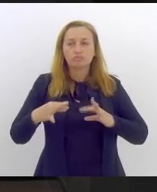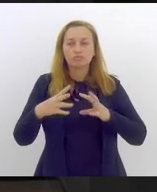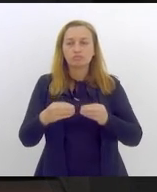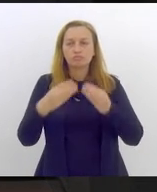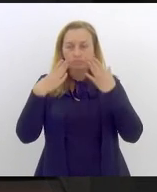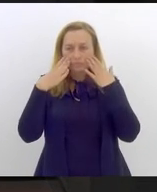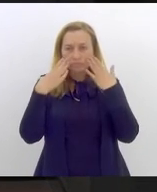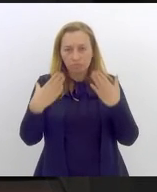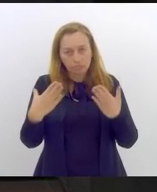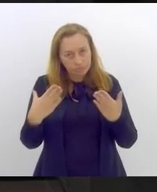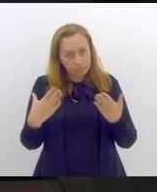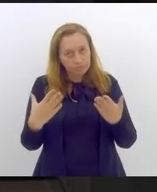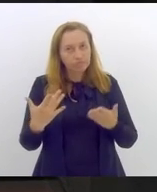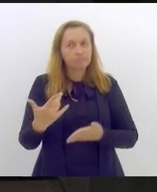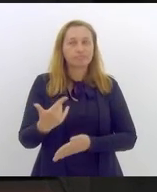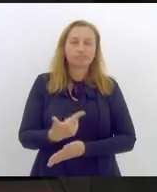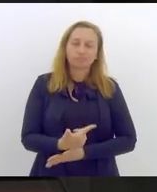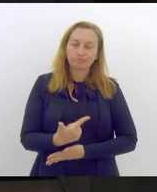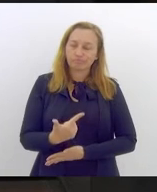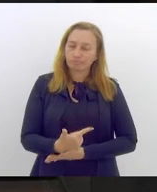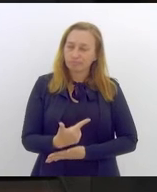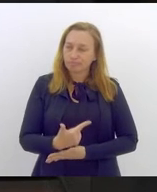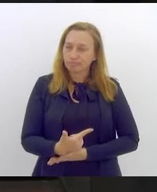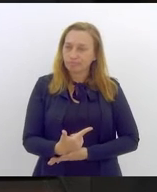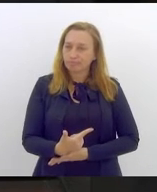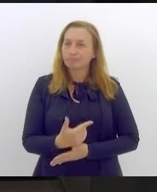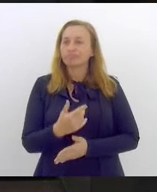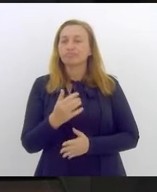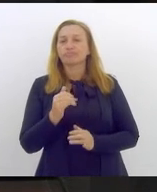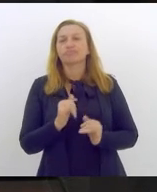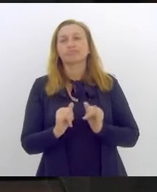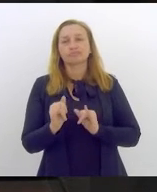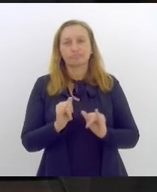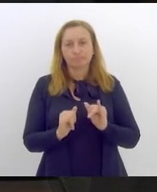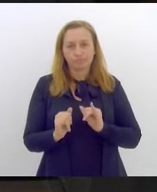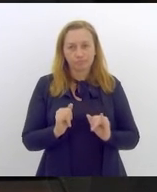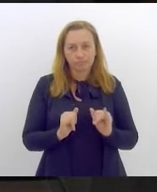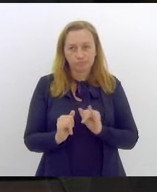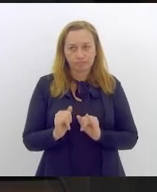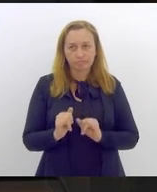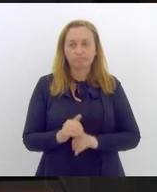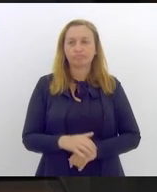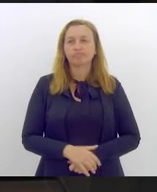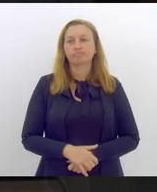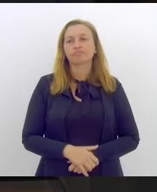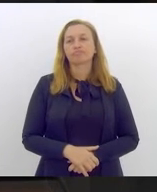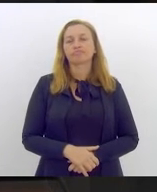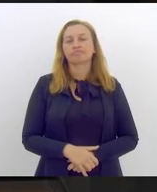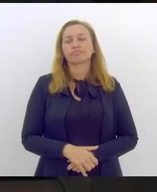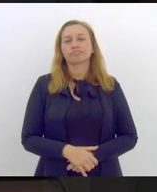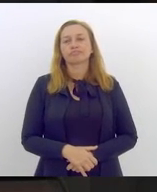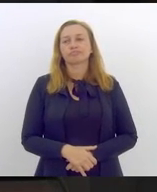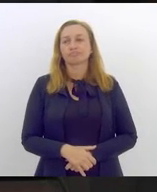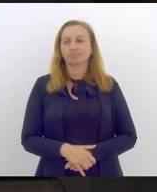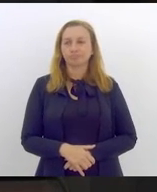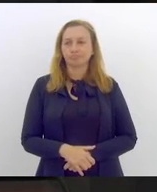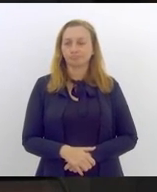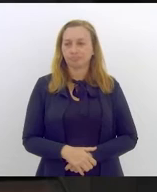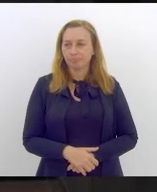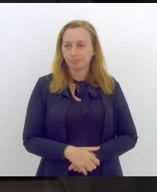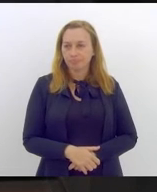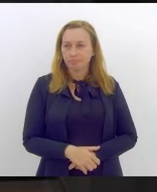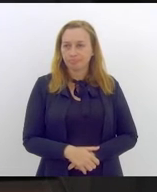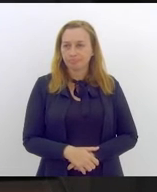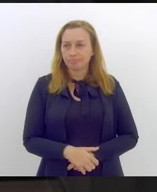é apresentado segundo o boletim Focus que vale esses essas